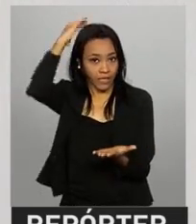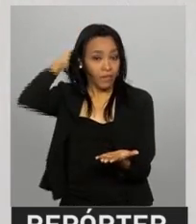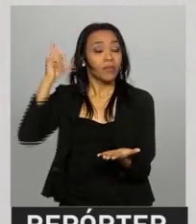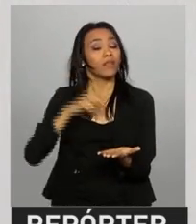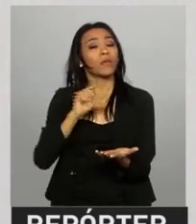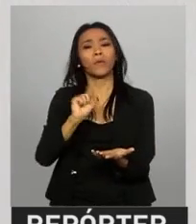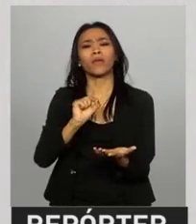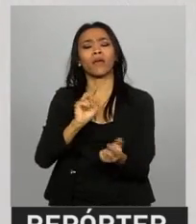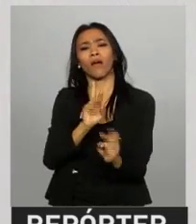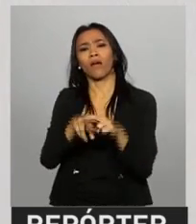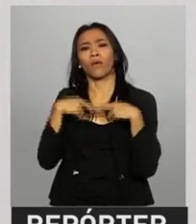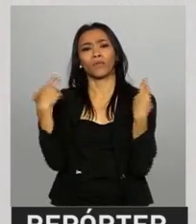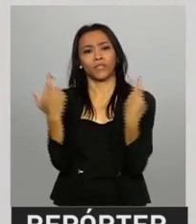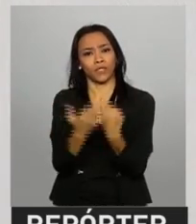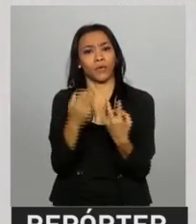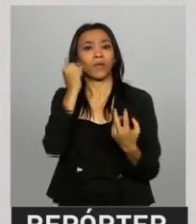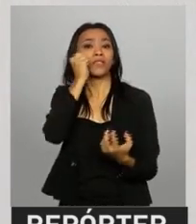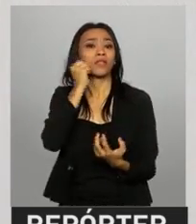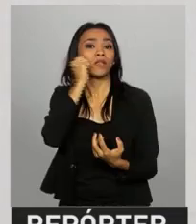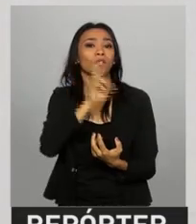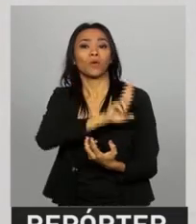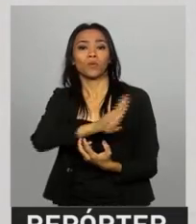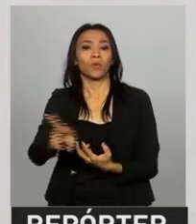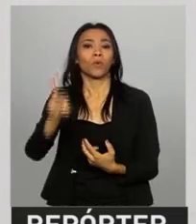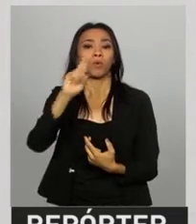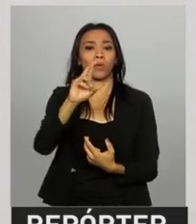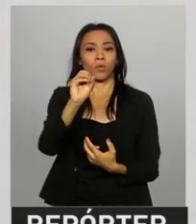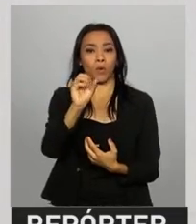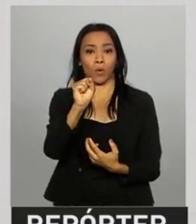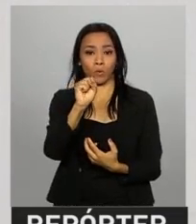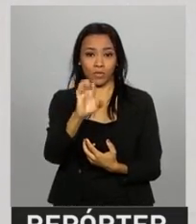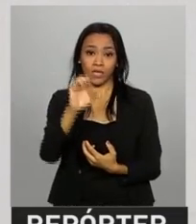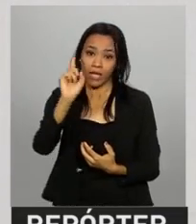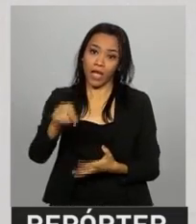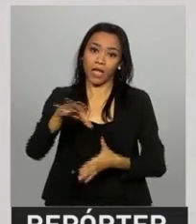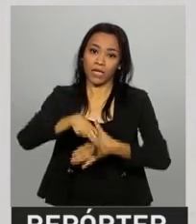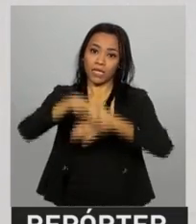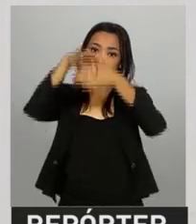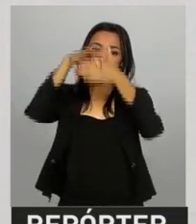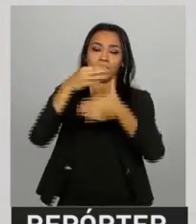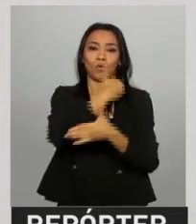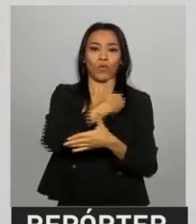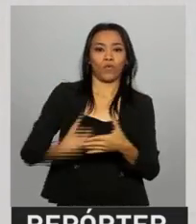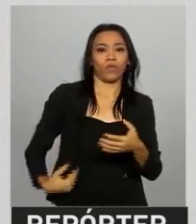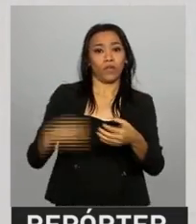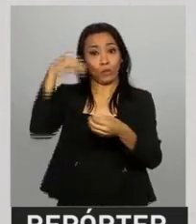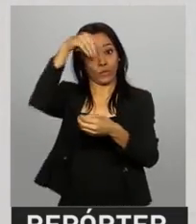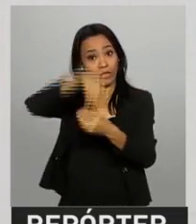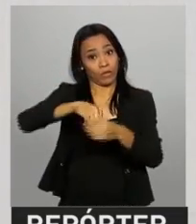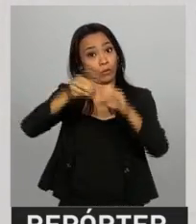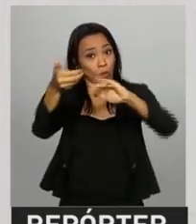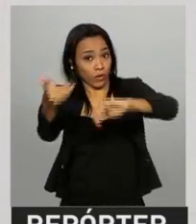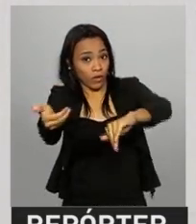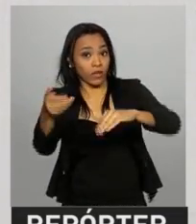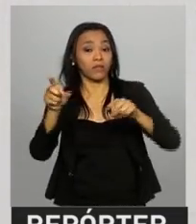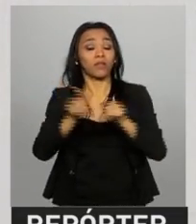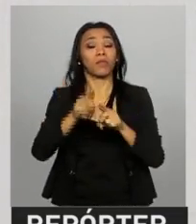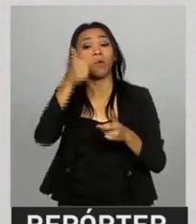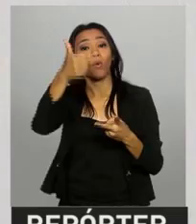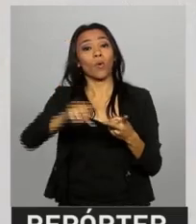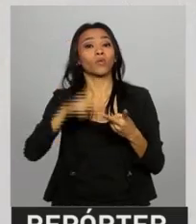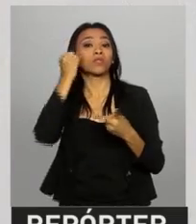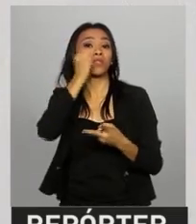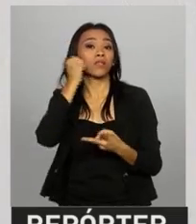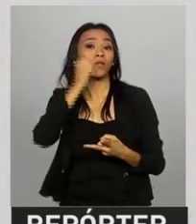uma reunião com a senadora Rose de Freitas, que é líder do governo no Congresso Nacional, também com os senadores